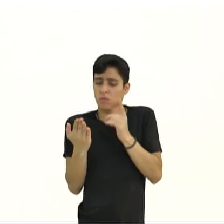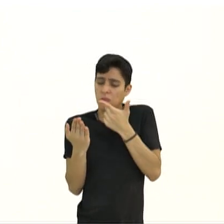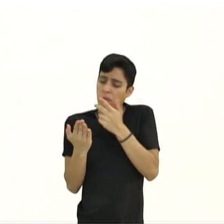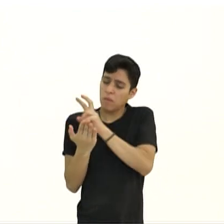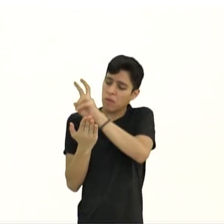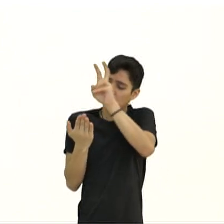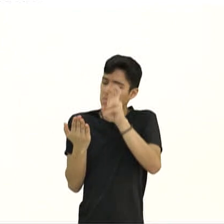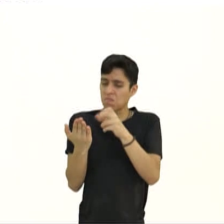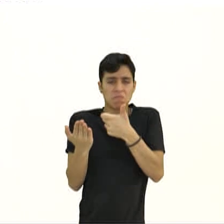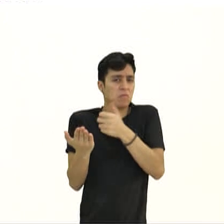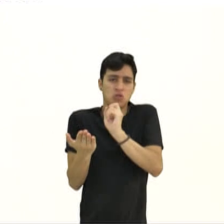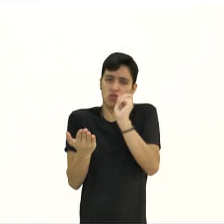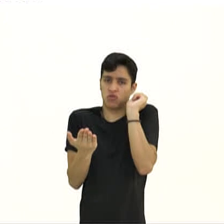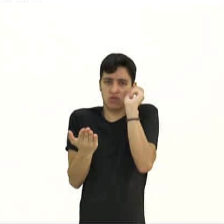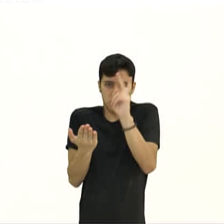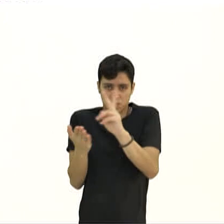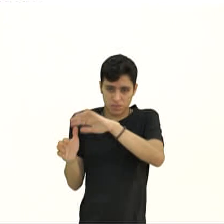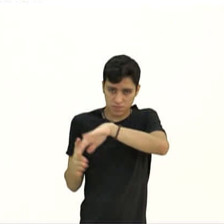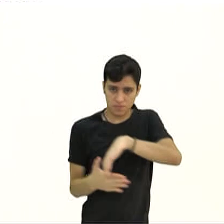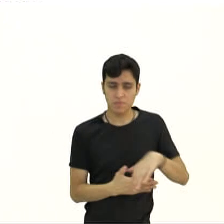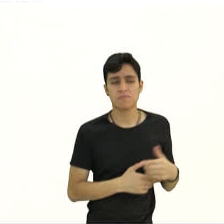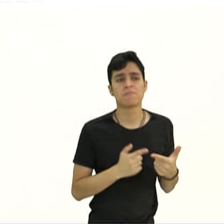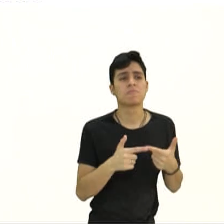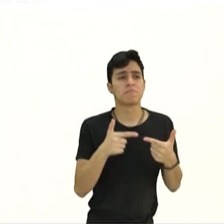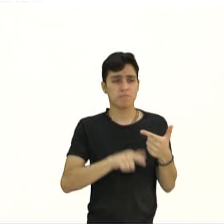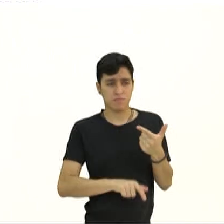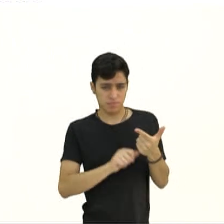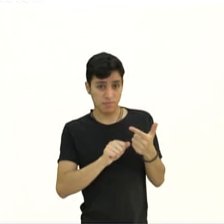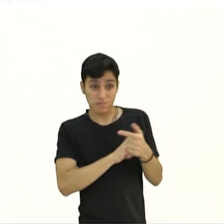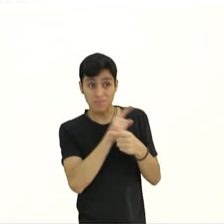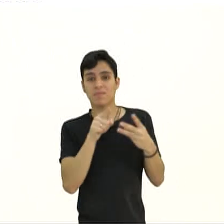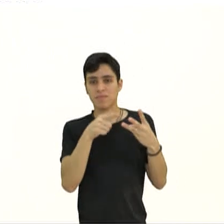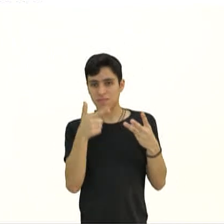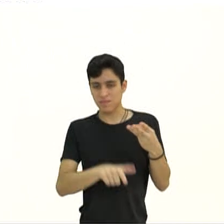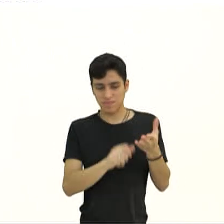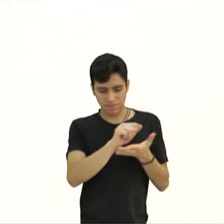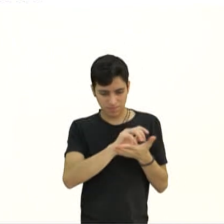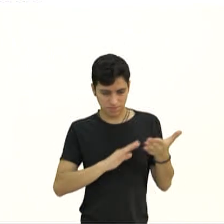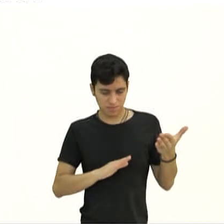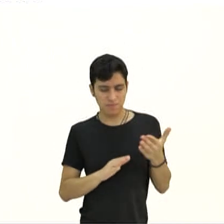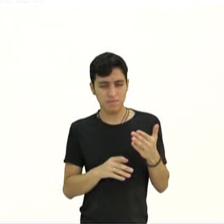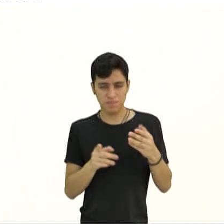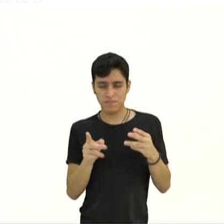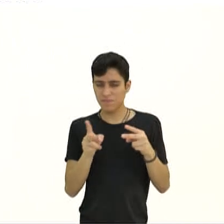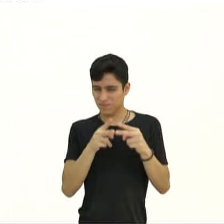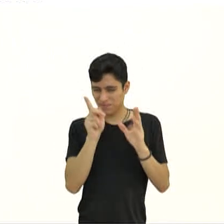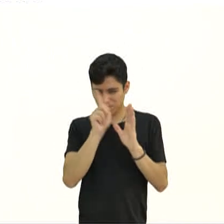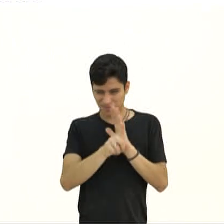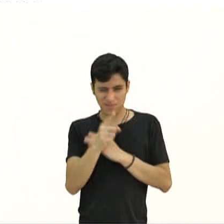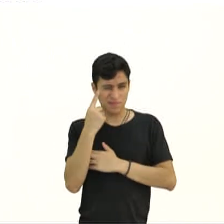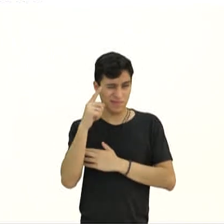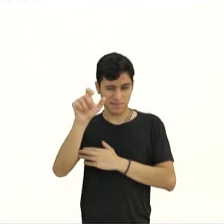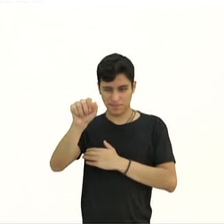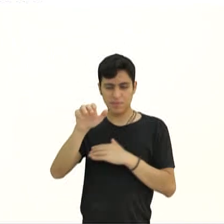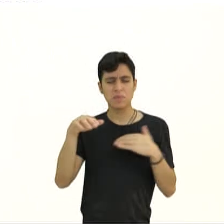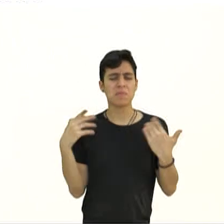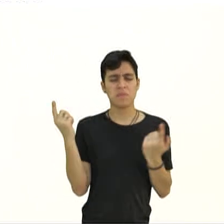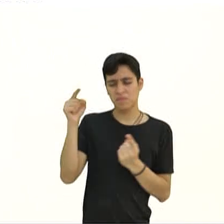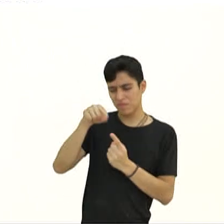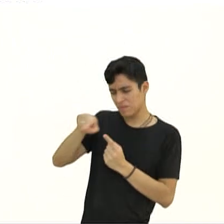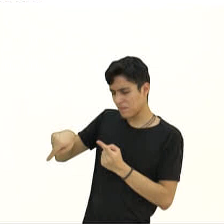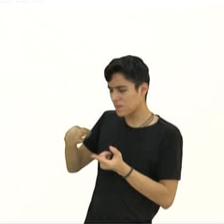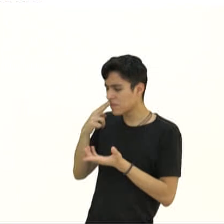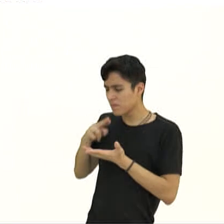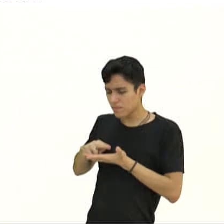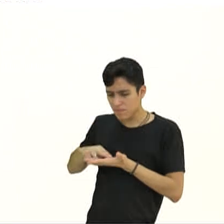tema. Agora, mais um exercício sobre o mesmo trecho. Temos duas perguntas. Letra A. Com que objetivo essa